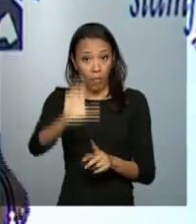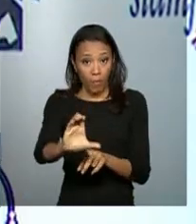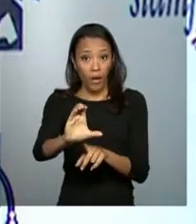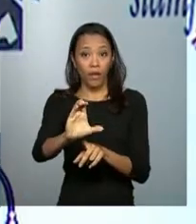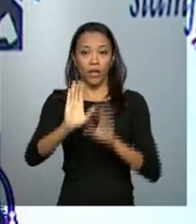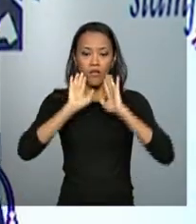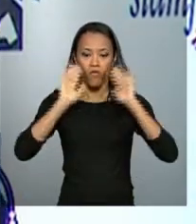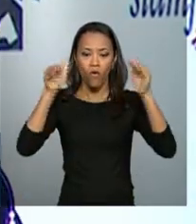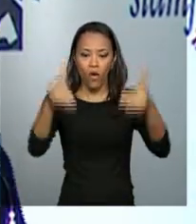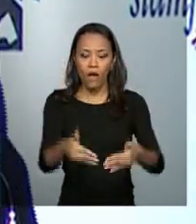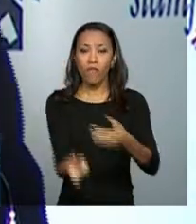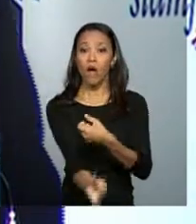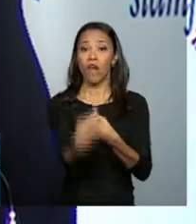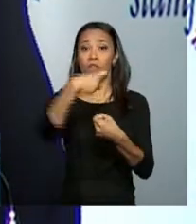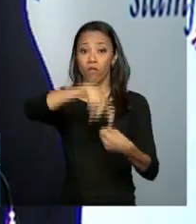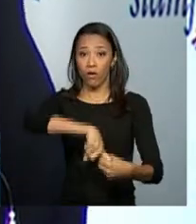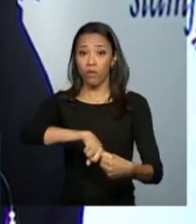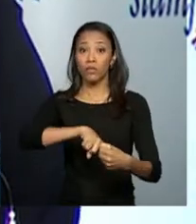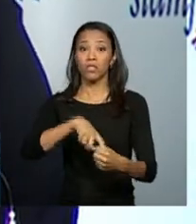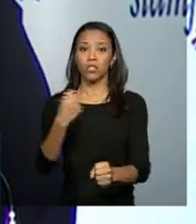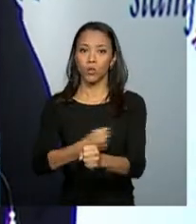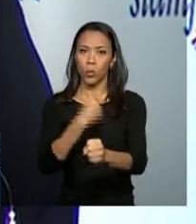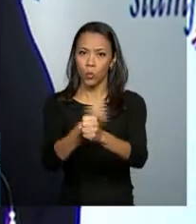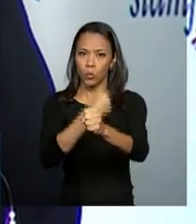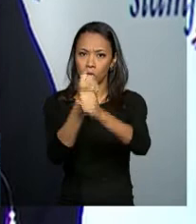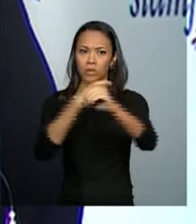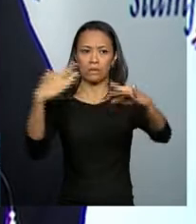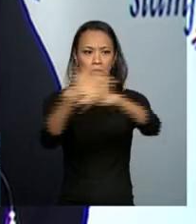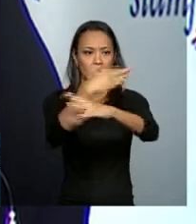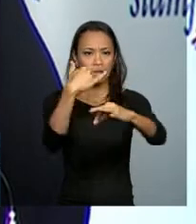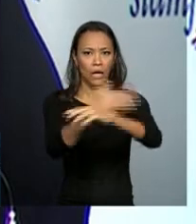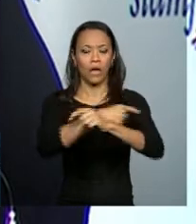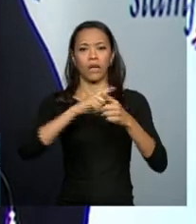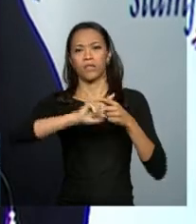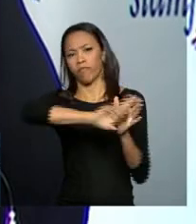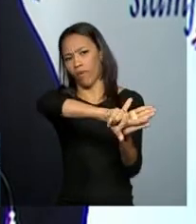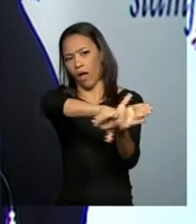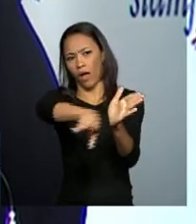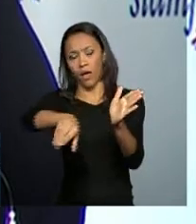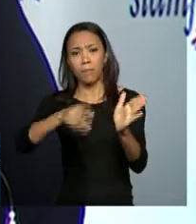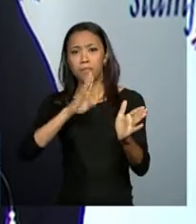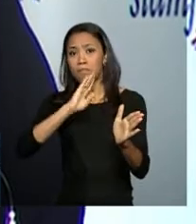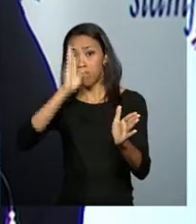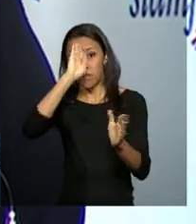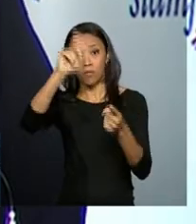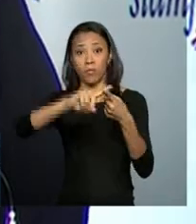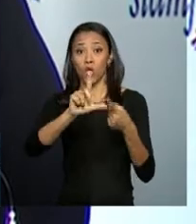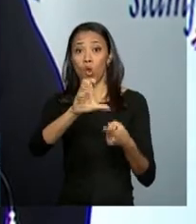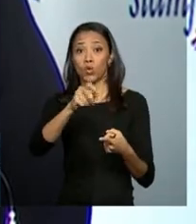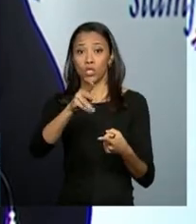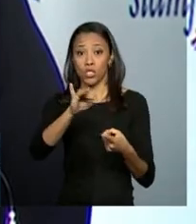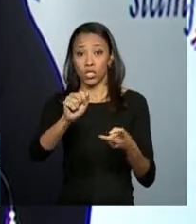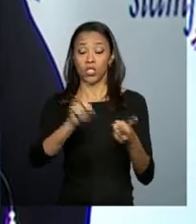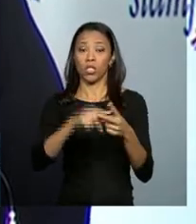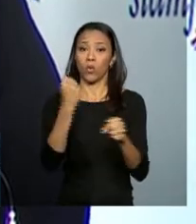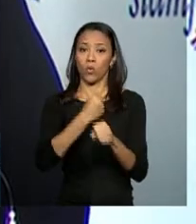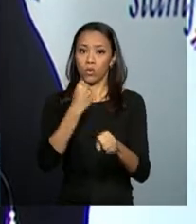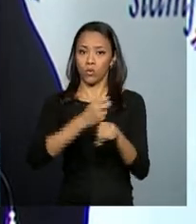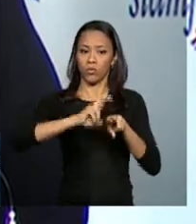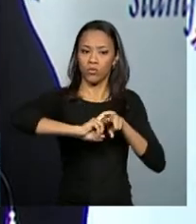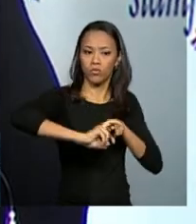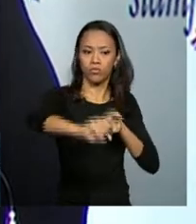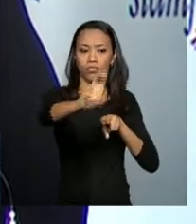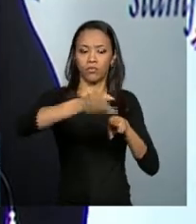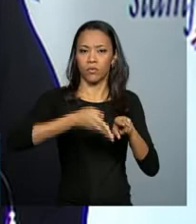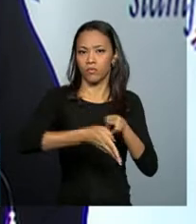a retomada de investimentos em infraestrutura, principalmente na área de logística, rodovia, ferrovia, porto